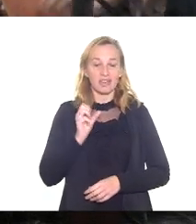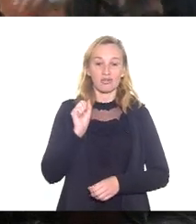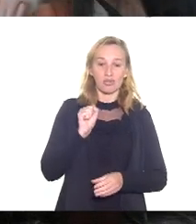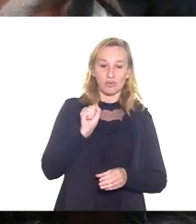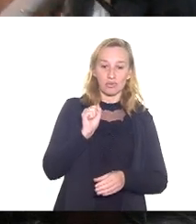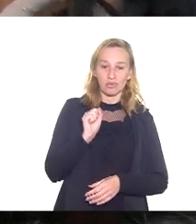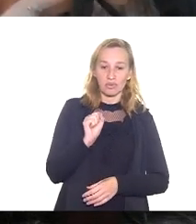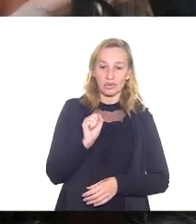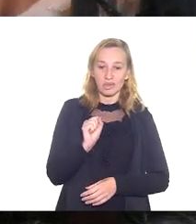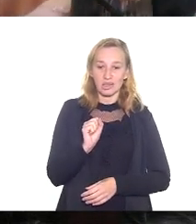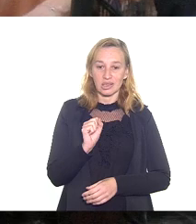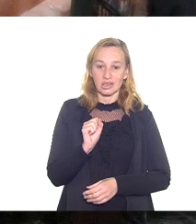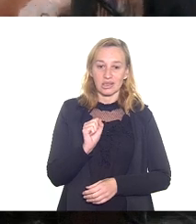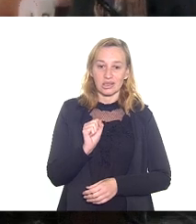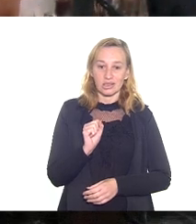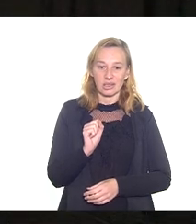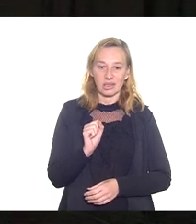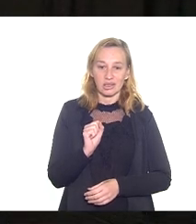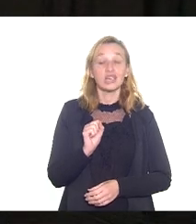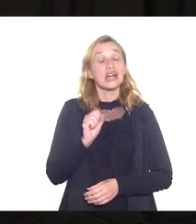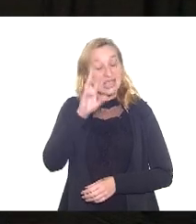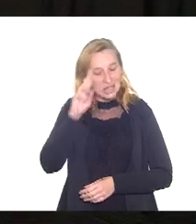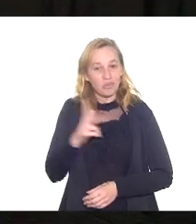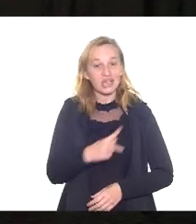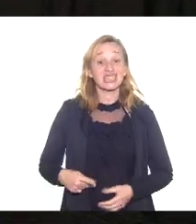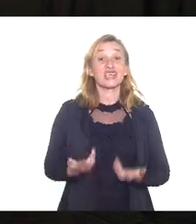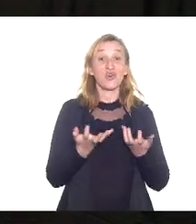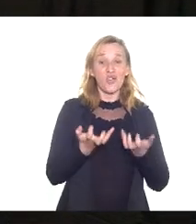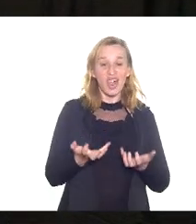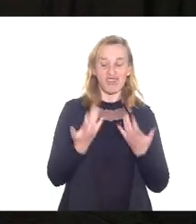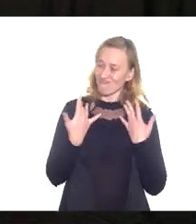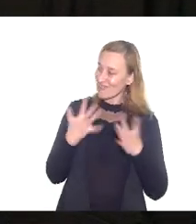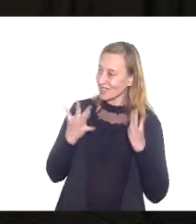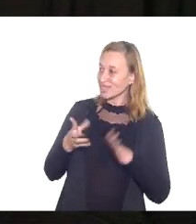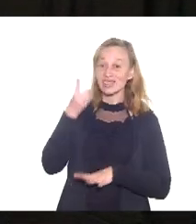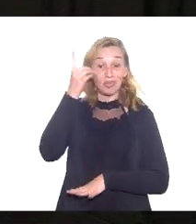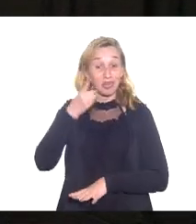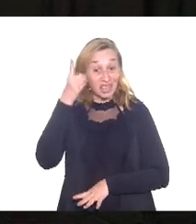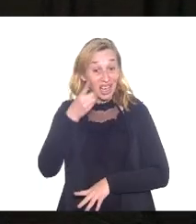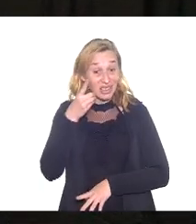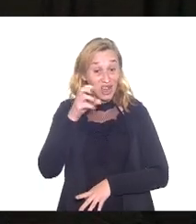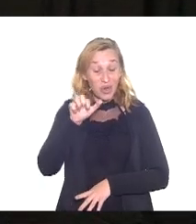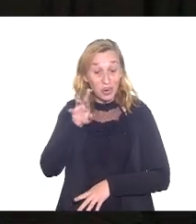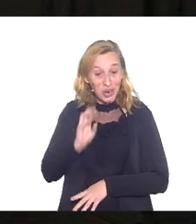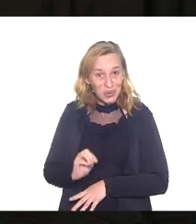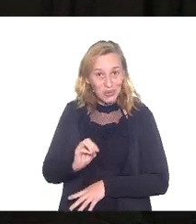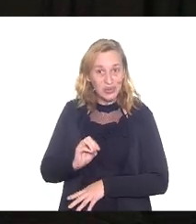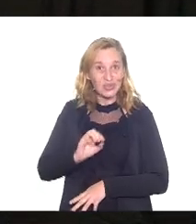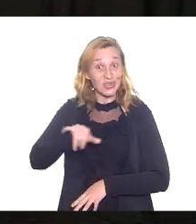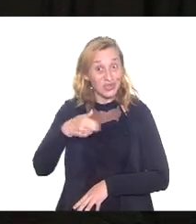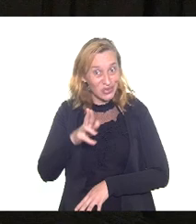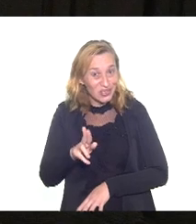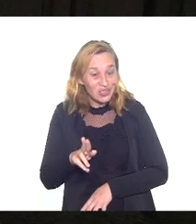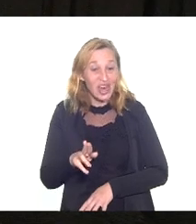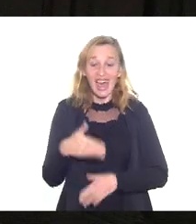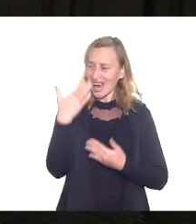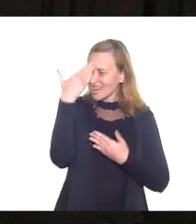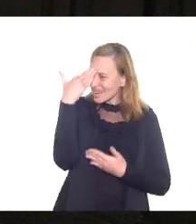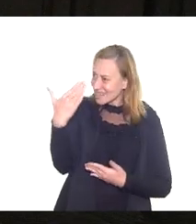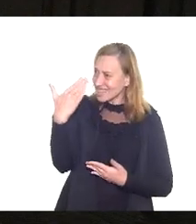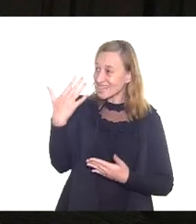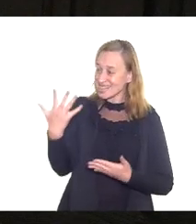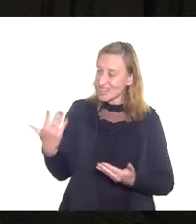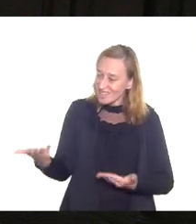Carneiro. Senhor presidente, eu quero cumprimentar o deputado Eurico Júnior, agradecer por